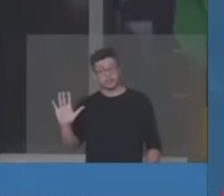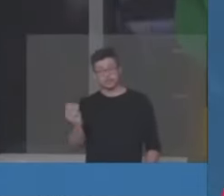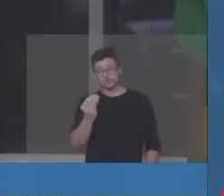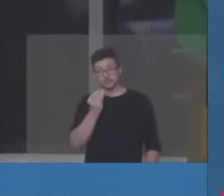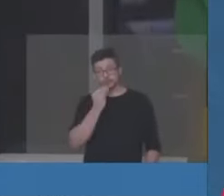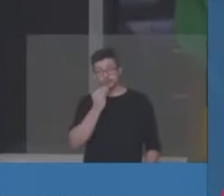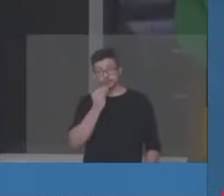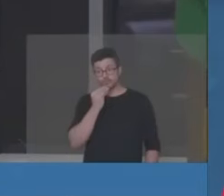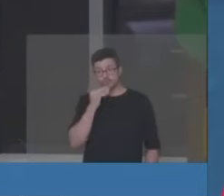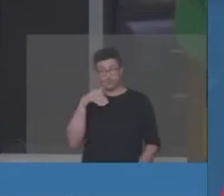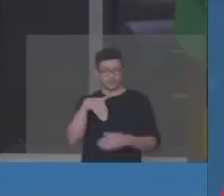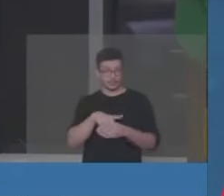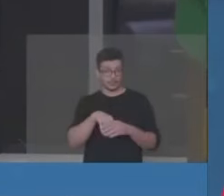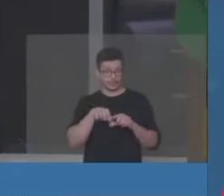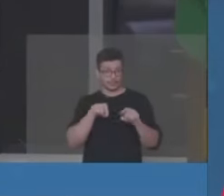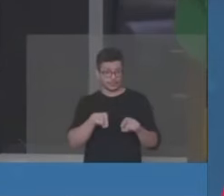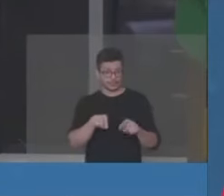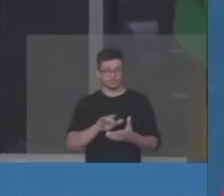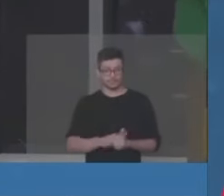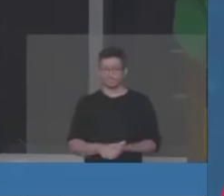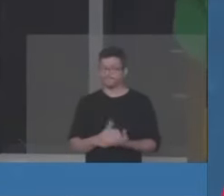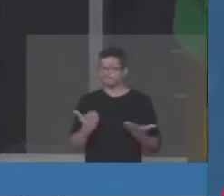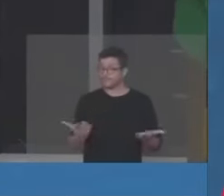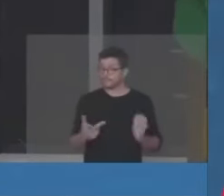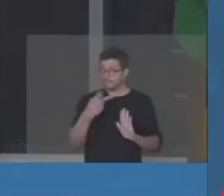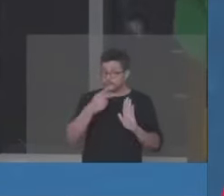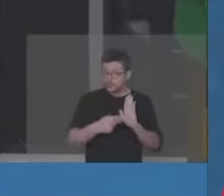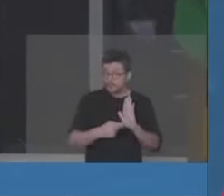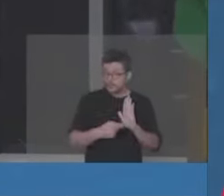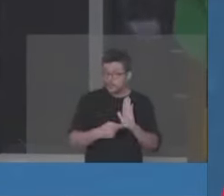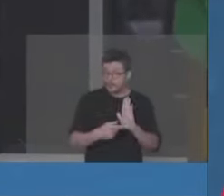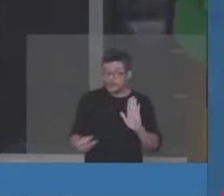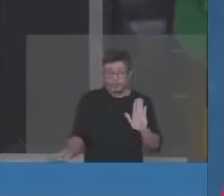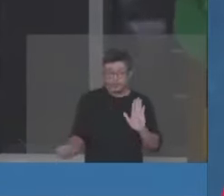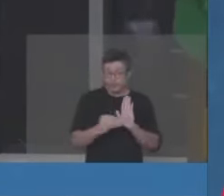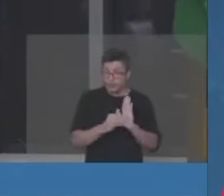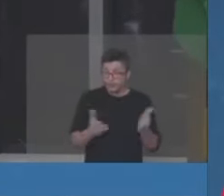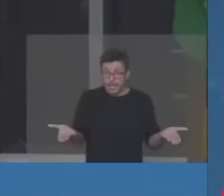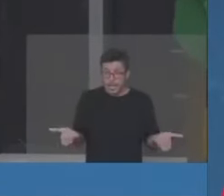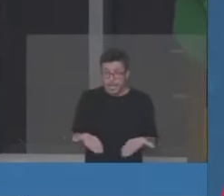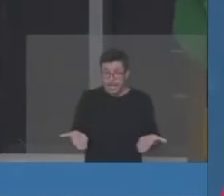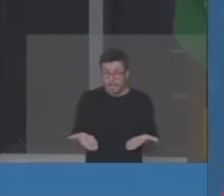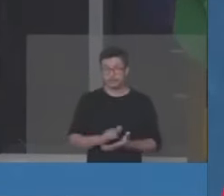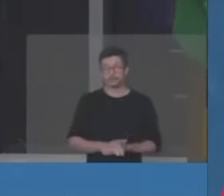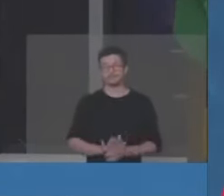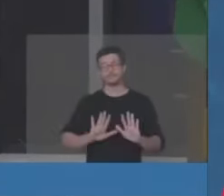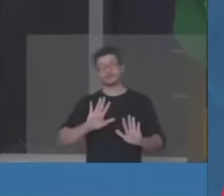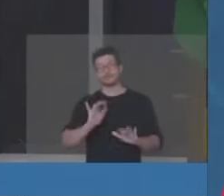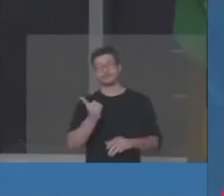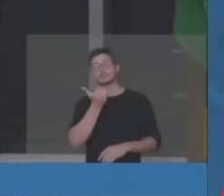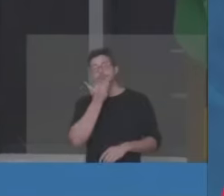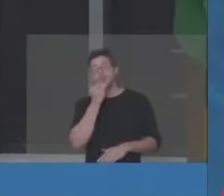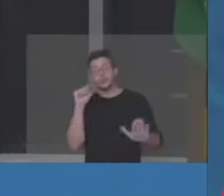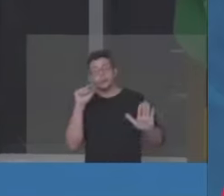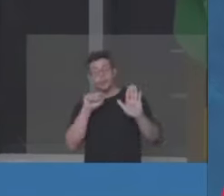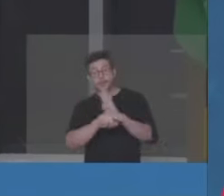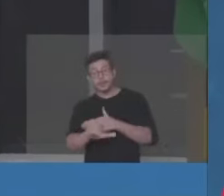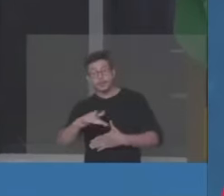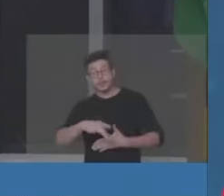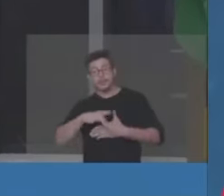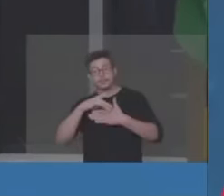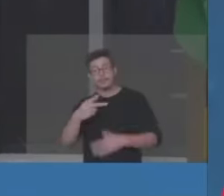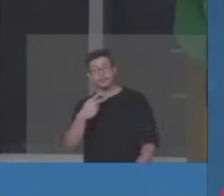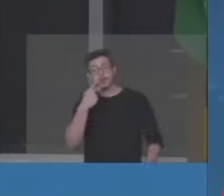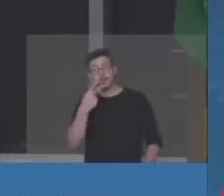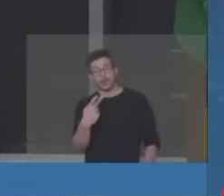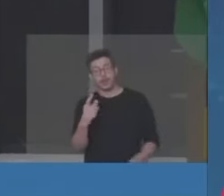ter. Lembrando, esse projeto entrou agora, presidente. Deputado Bongás, pergunta ao líder do seu partido como foi a reunião de líderes. Agora me orientou, informou agora que esse